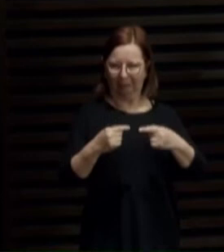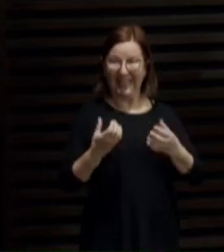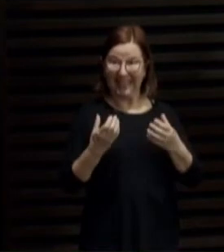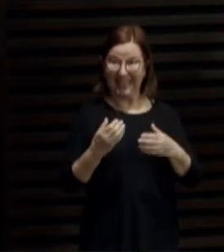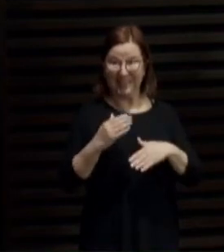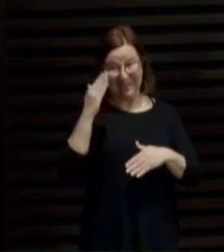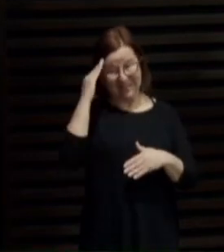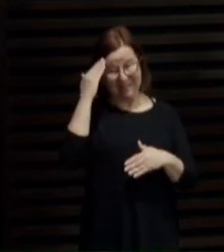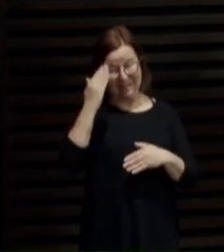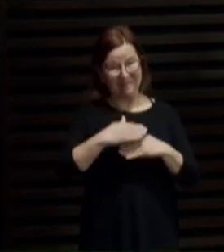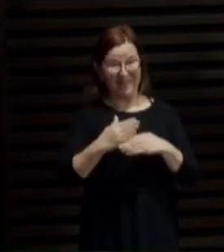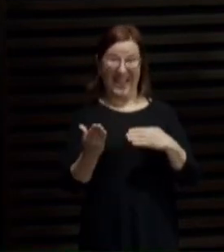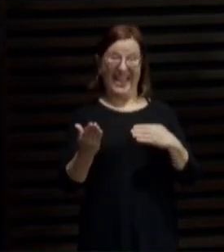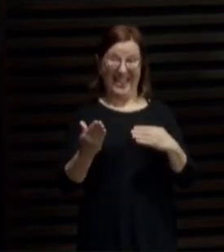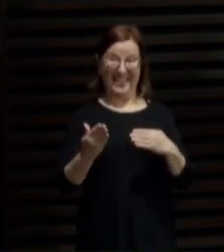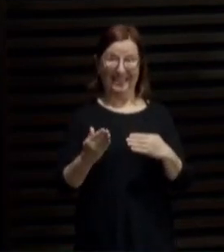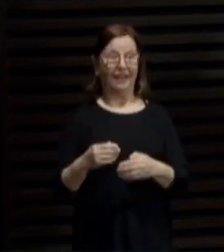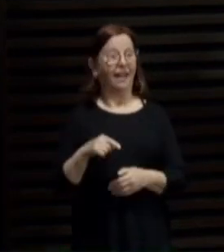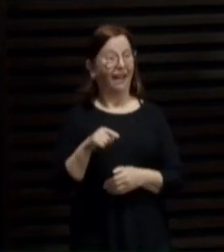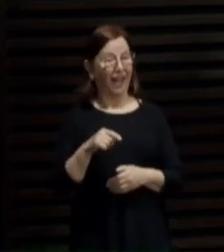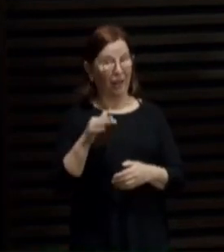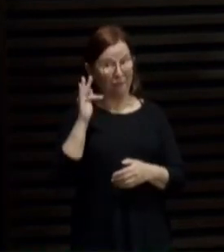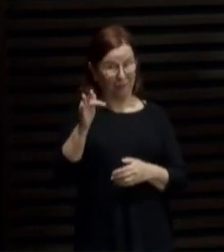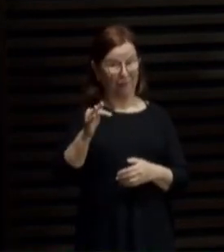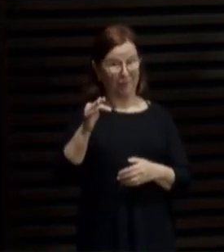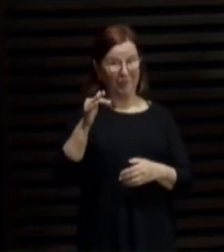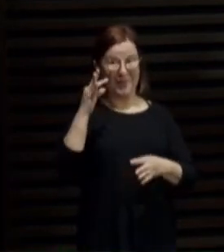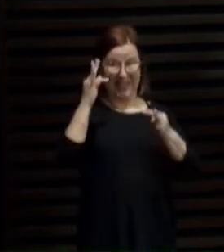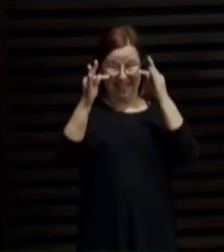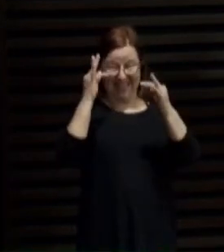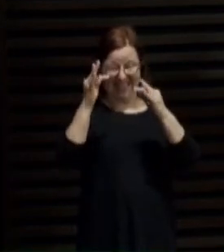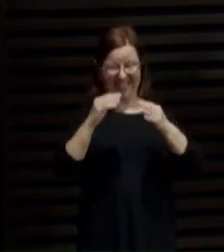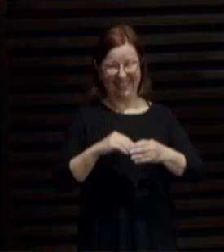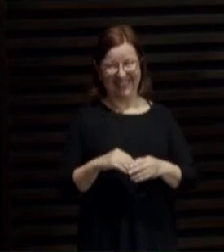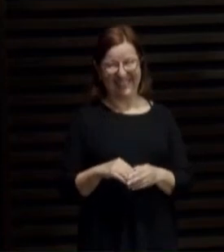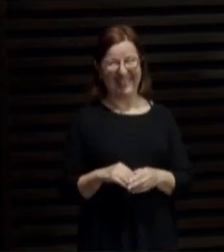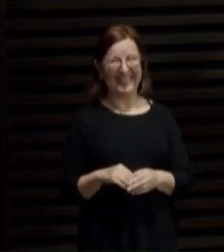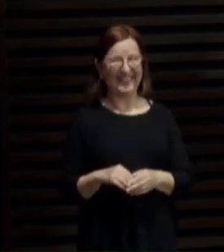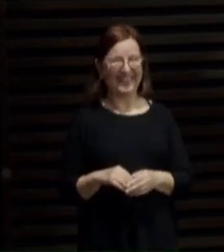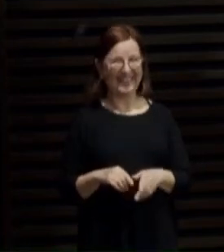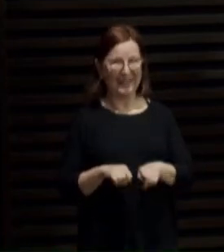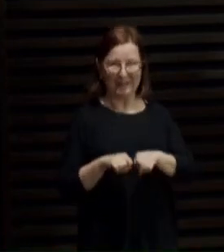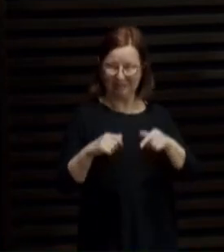Eu digo: vamos ver se vai virar teóloga. Mas eu queria dela era a obediência.